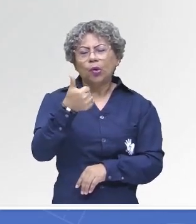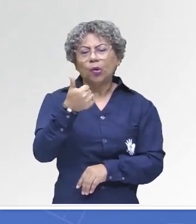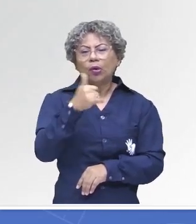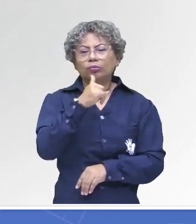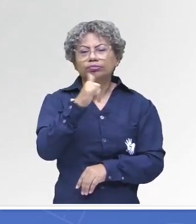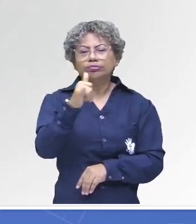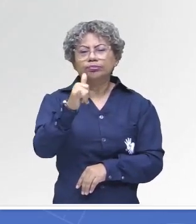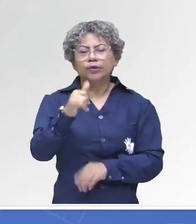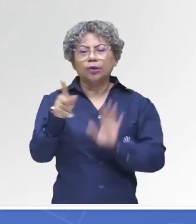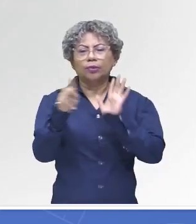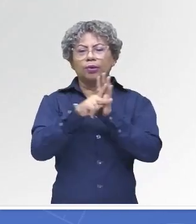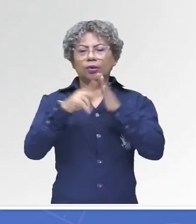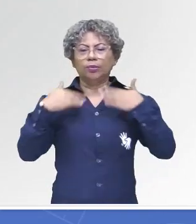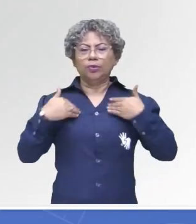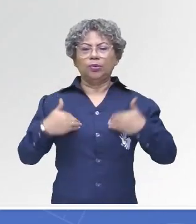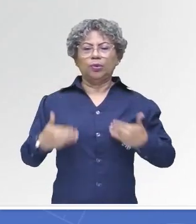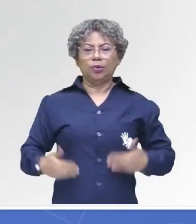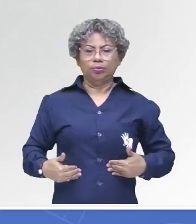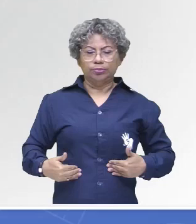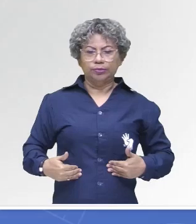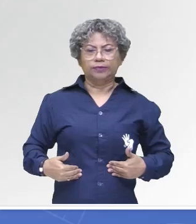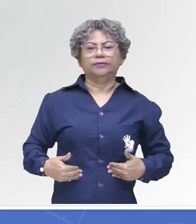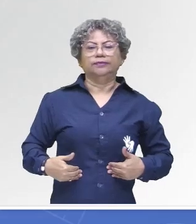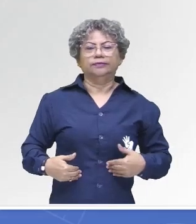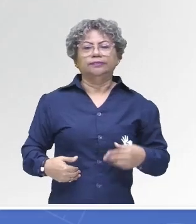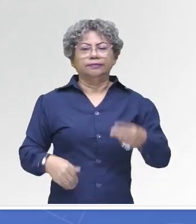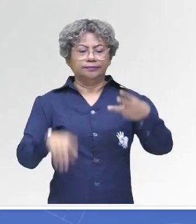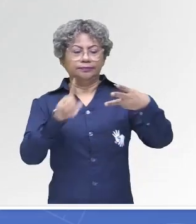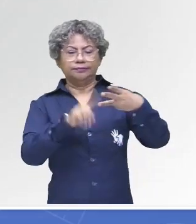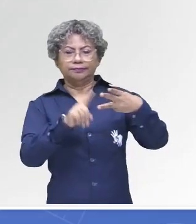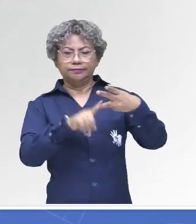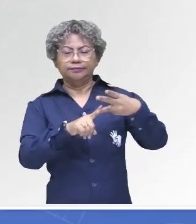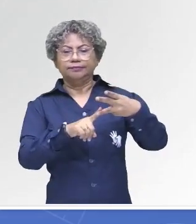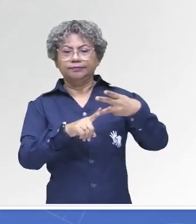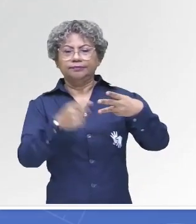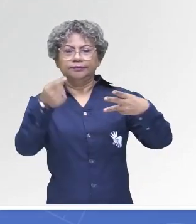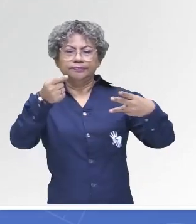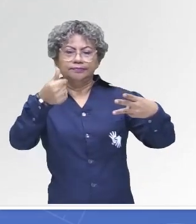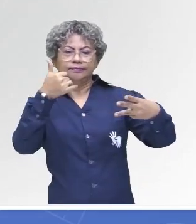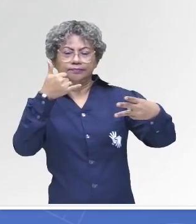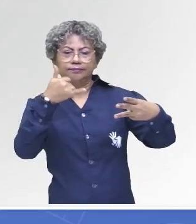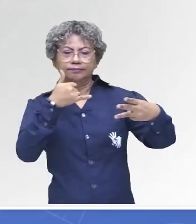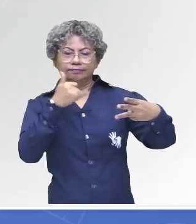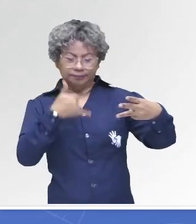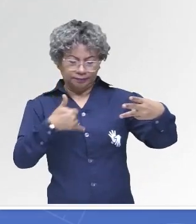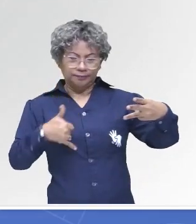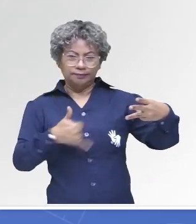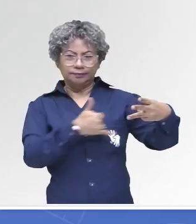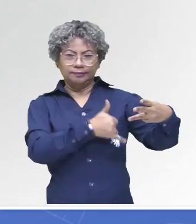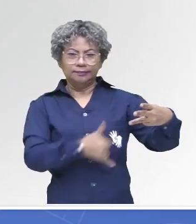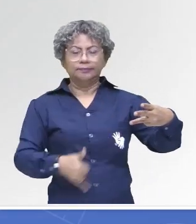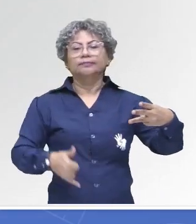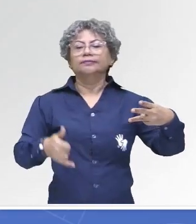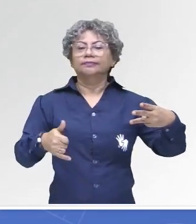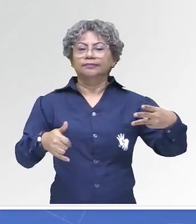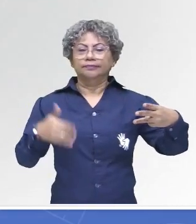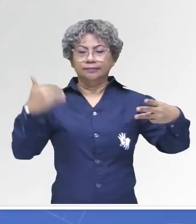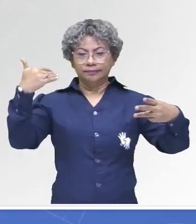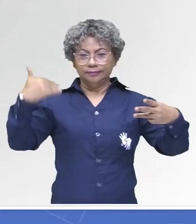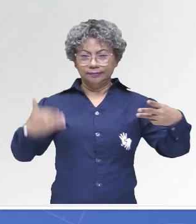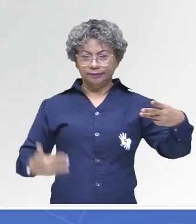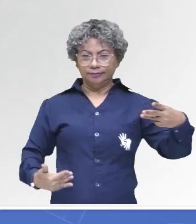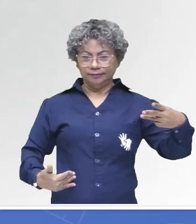certo? Então, o 0, na escala Kelvin, é a ausência de energia cinética translacional